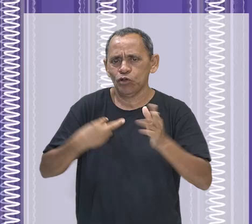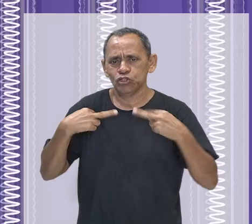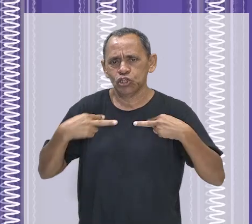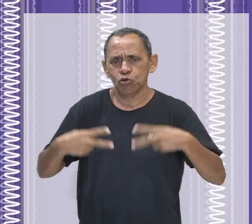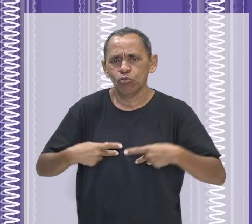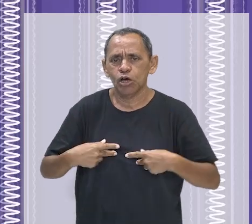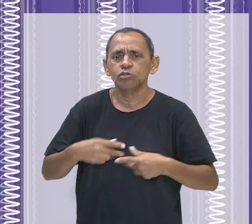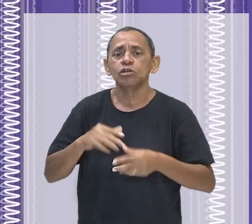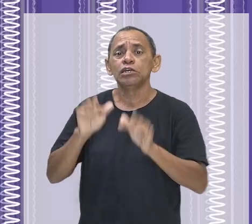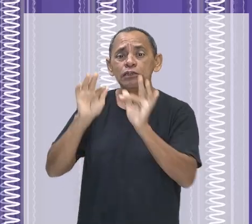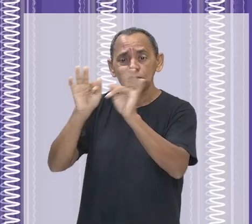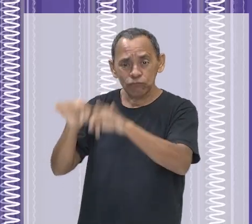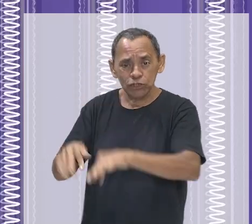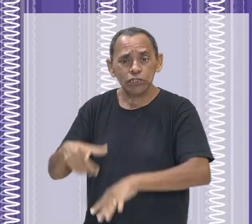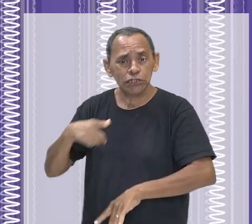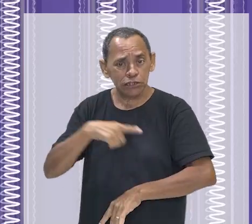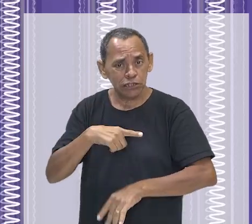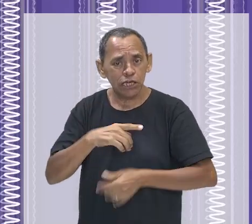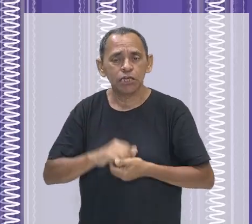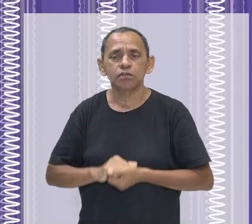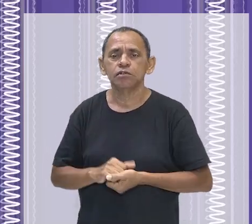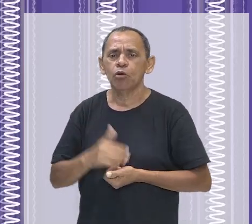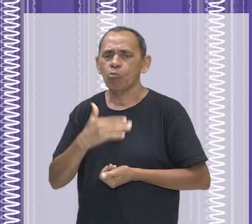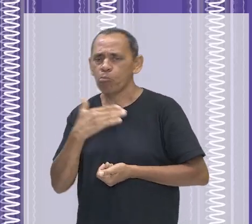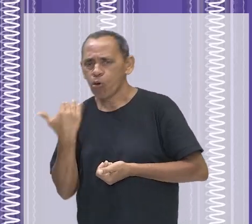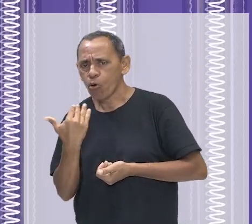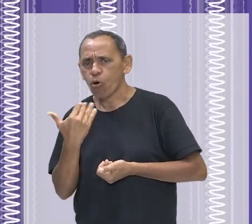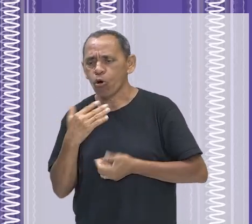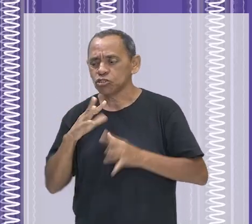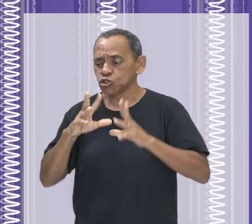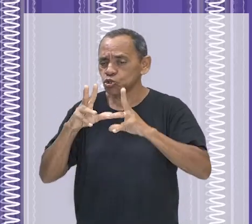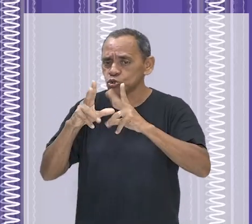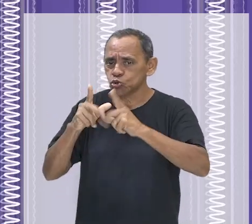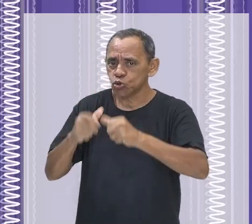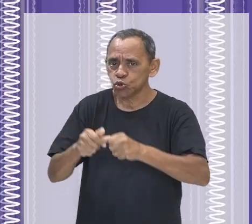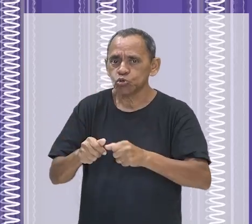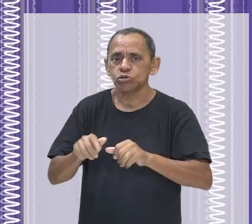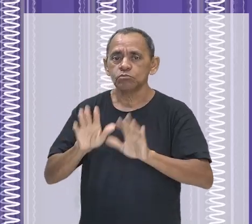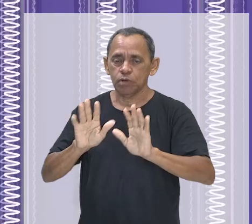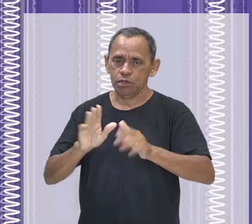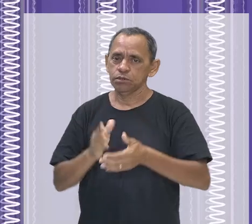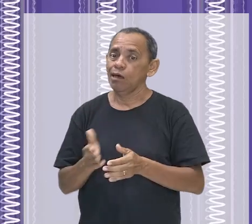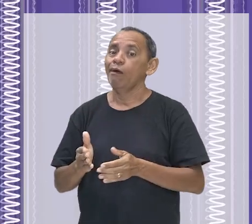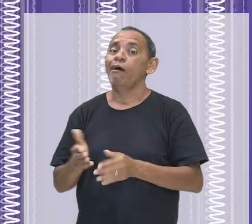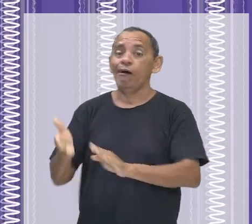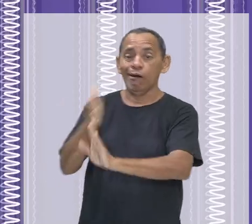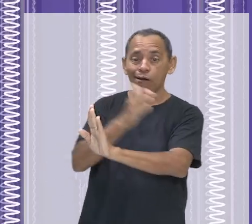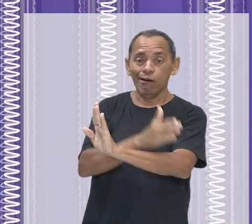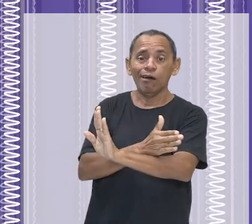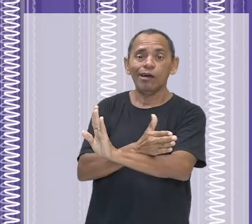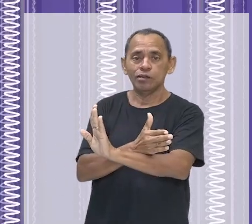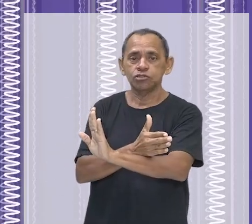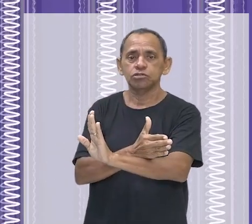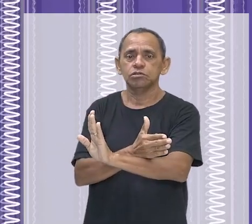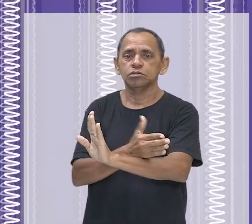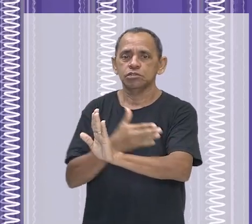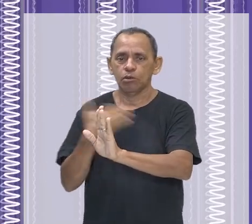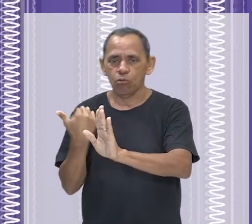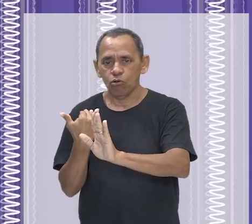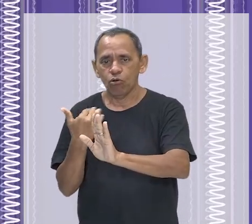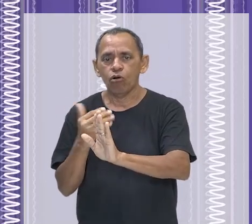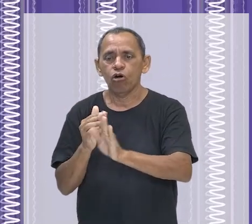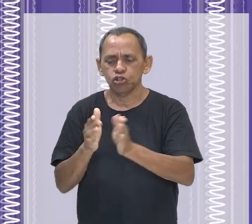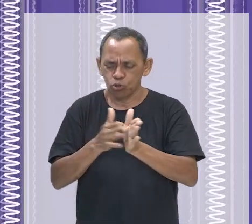acaba tudo na morte, mas que antes de acontecer a nossa finitude humana, nossa morte, nós temos que, ao longo